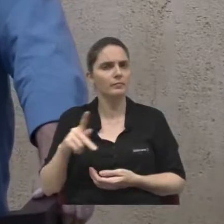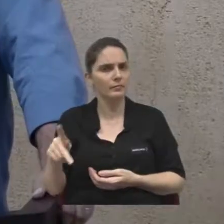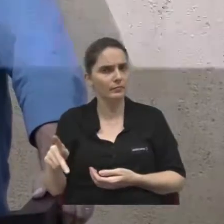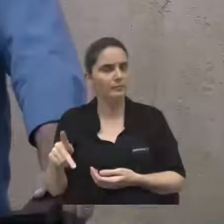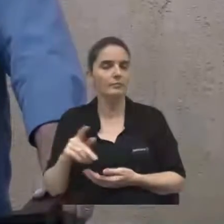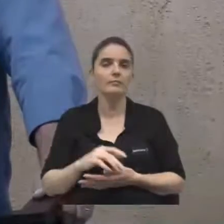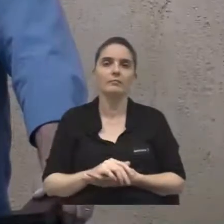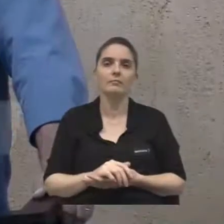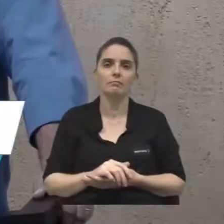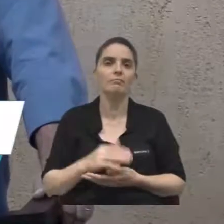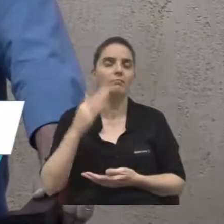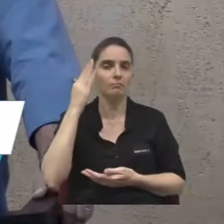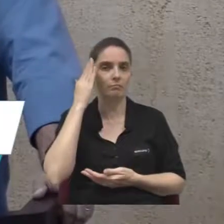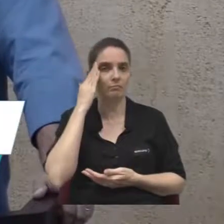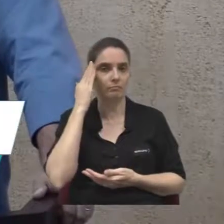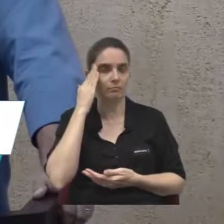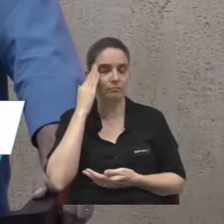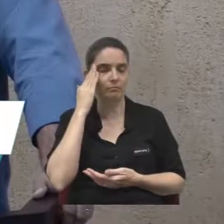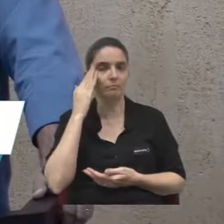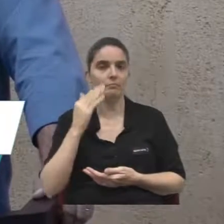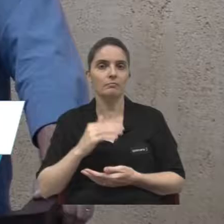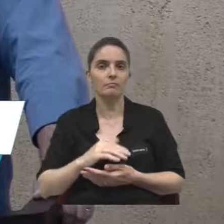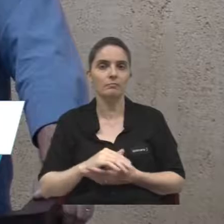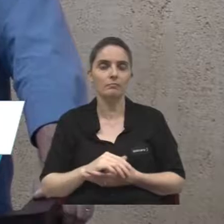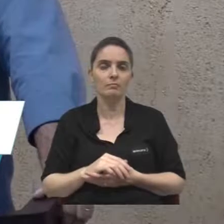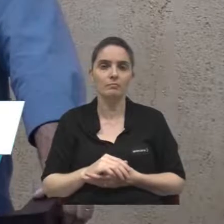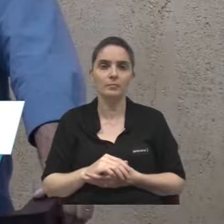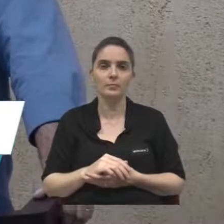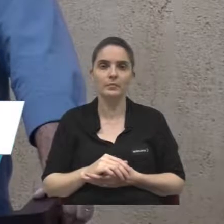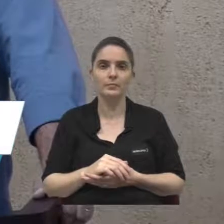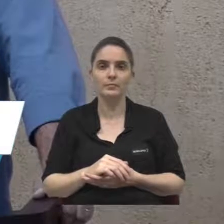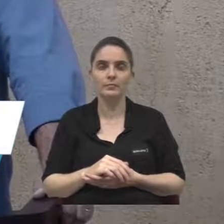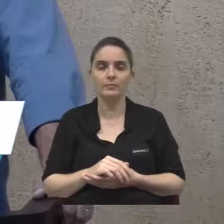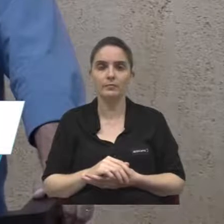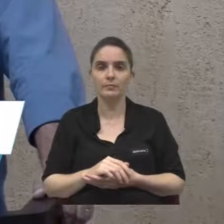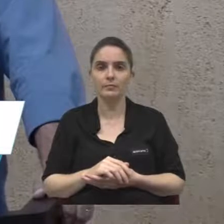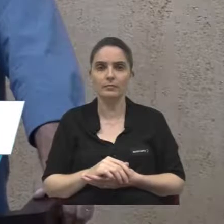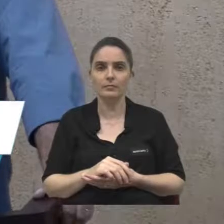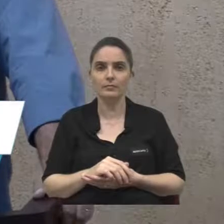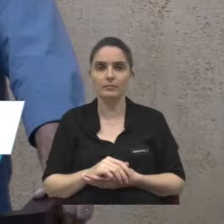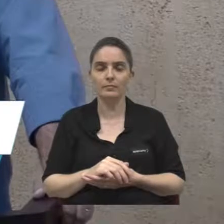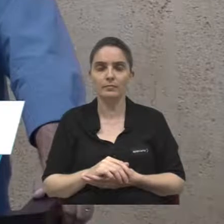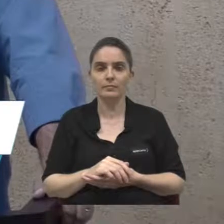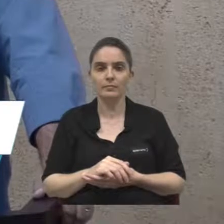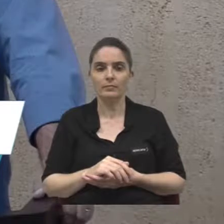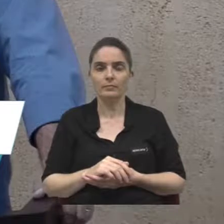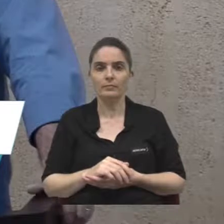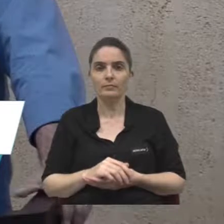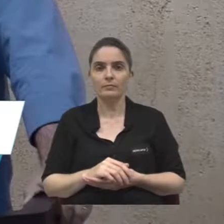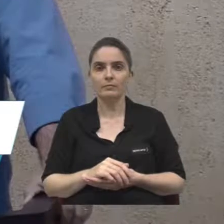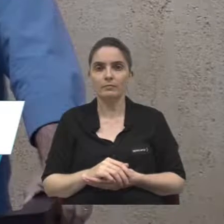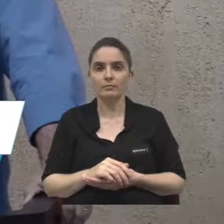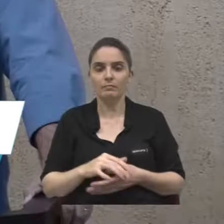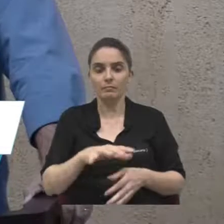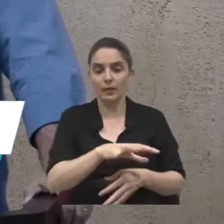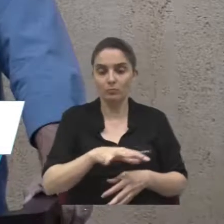nós sabemos que o Movimento Sem Teto, Elizabeth Teixeira, já está há algum tempo ali no